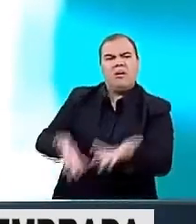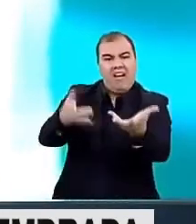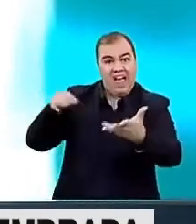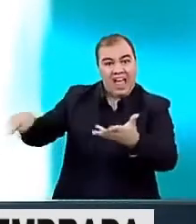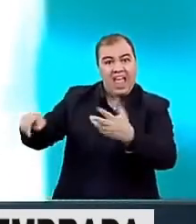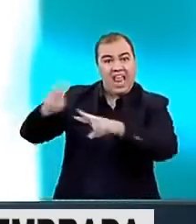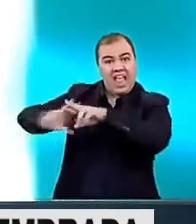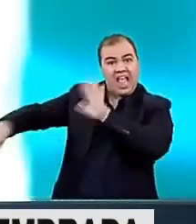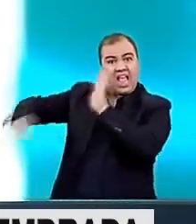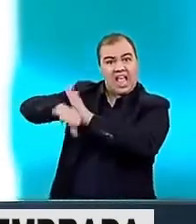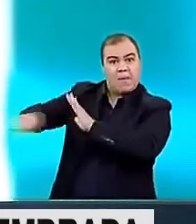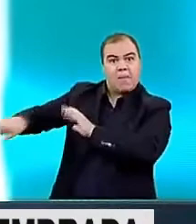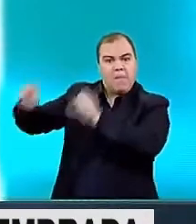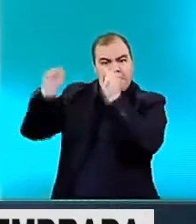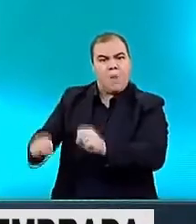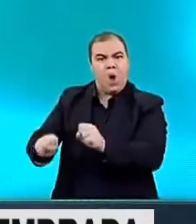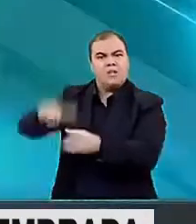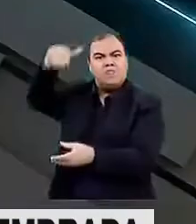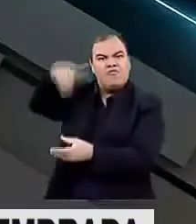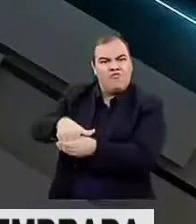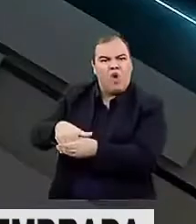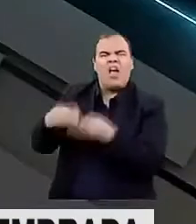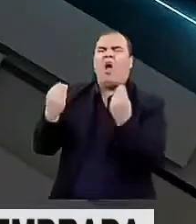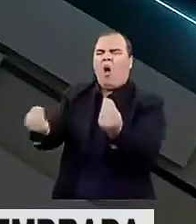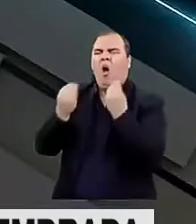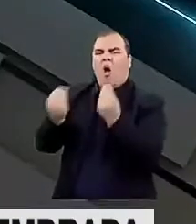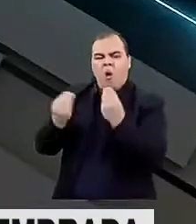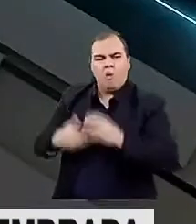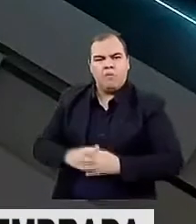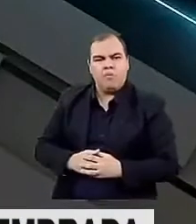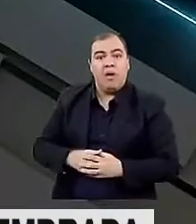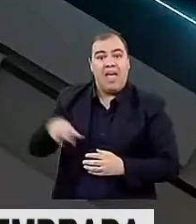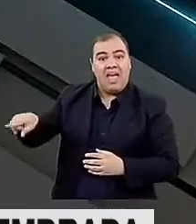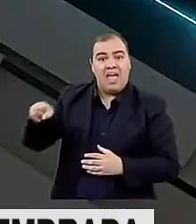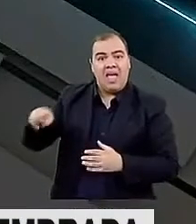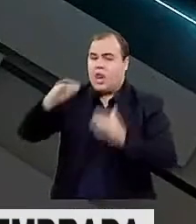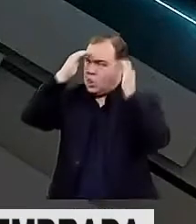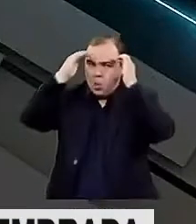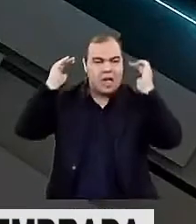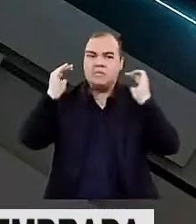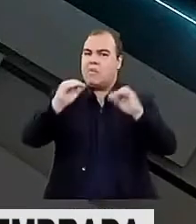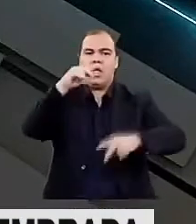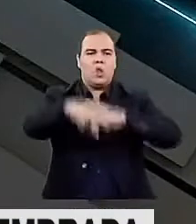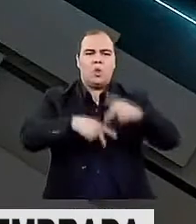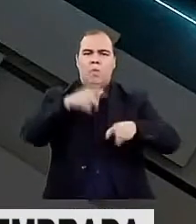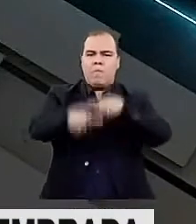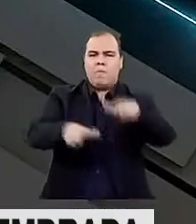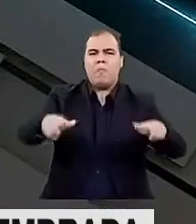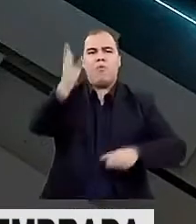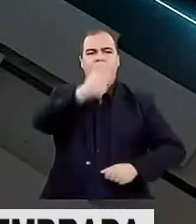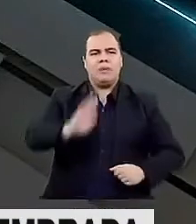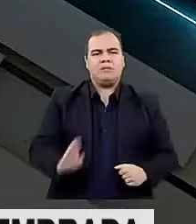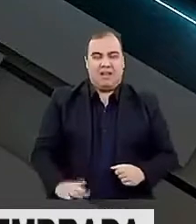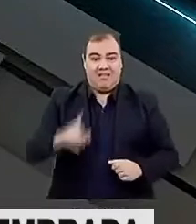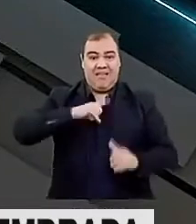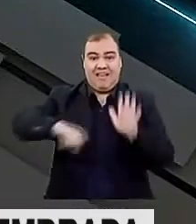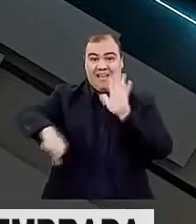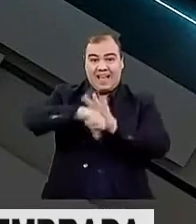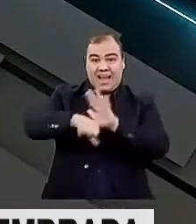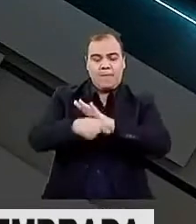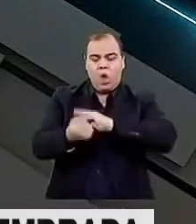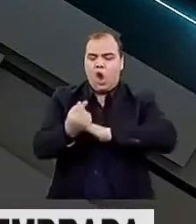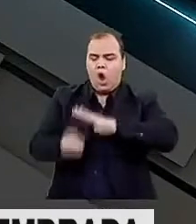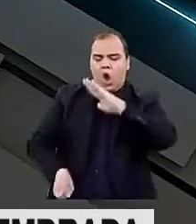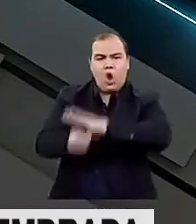criminoso possa ser candidato a presidente da República. Um criminoso que desrespeita o povo brasileiro, não só pelos crimes de corrupção que